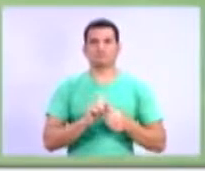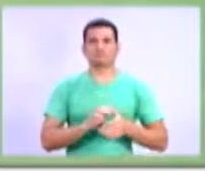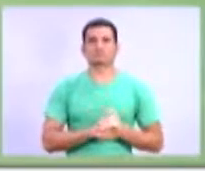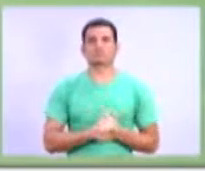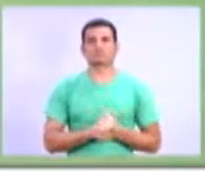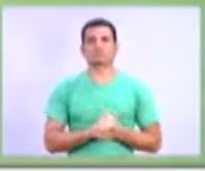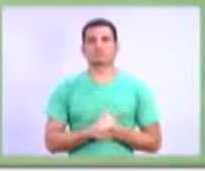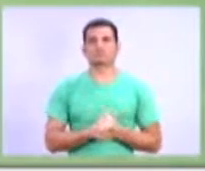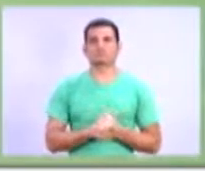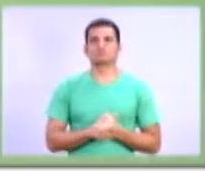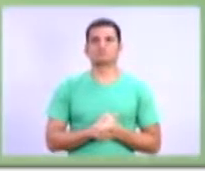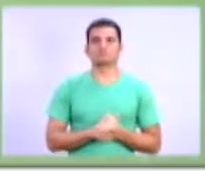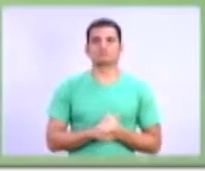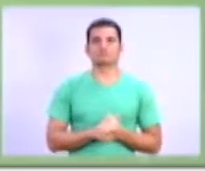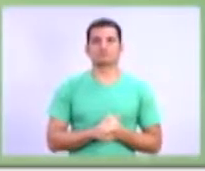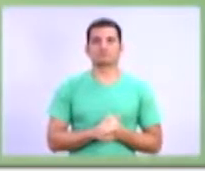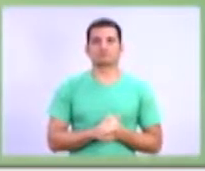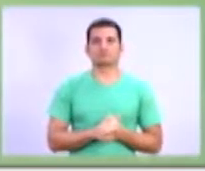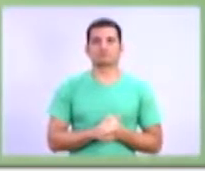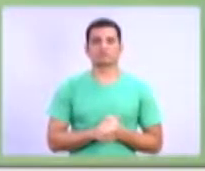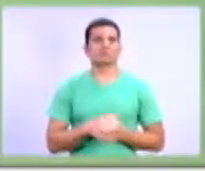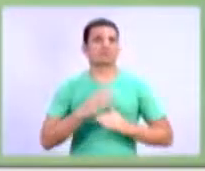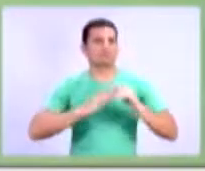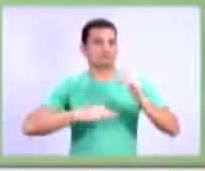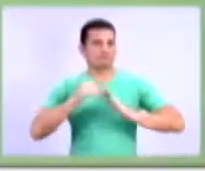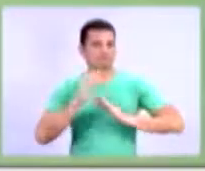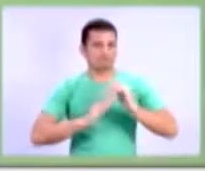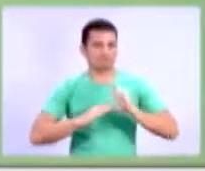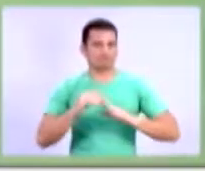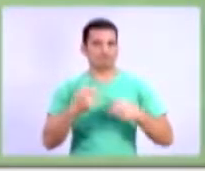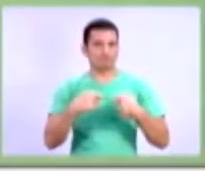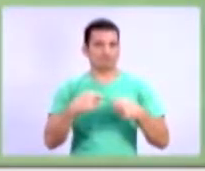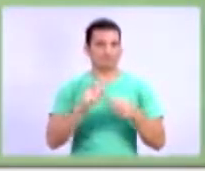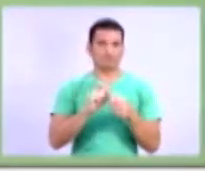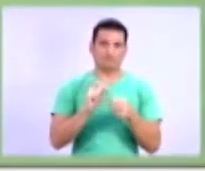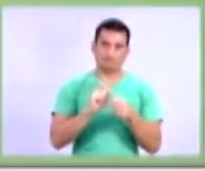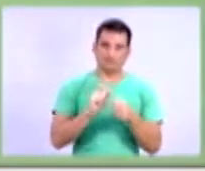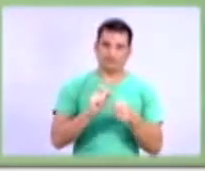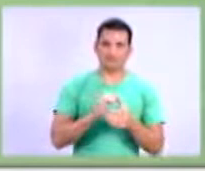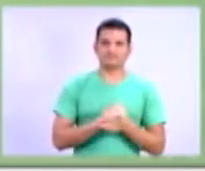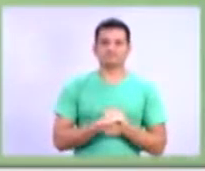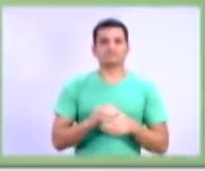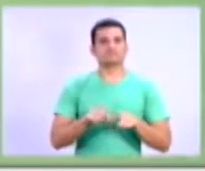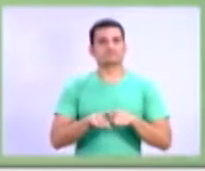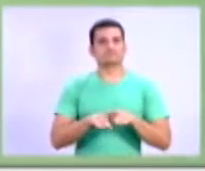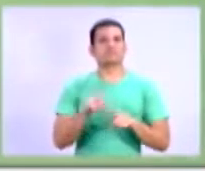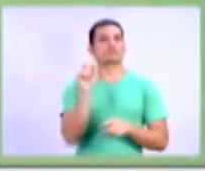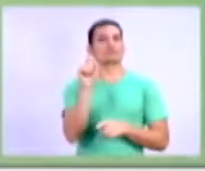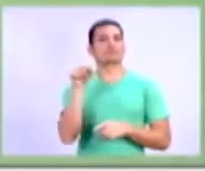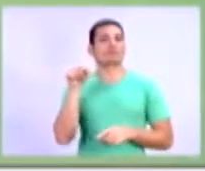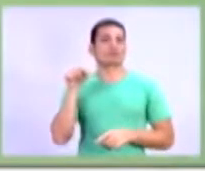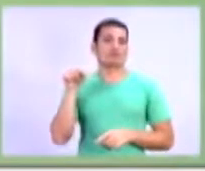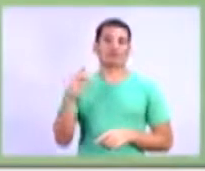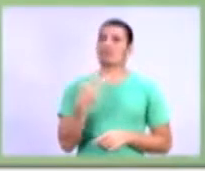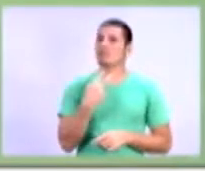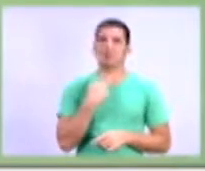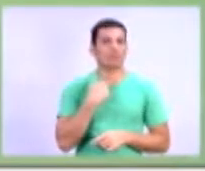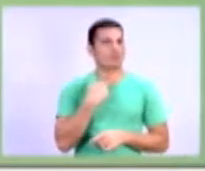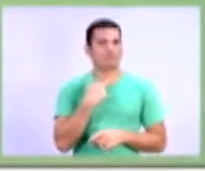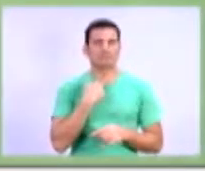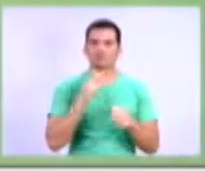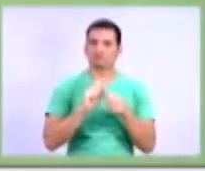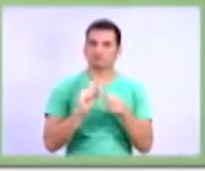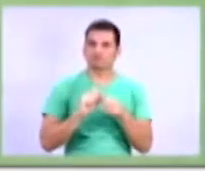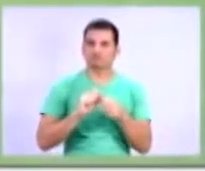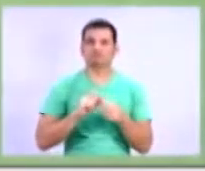no que um profissional deve fazer e também no que ele não pode fazer no exercício da